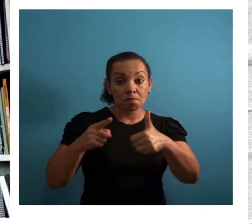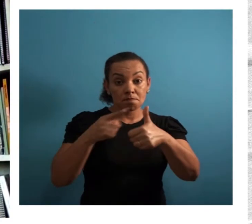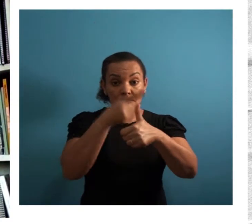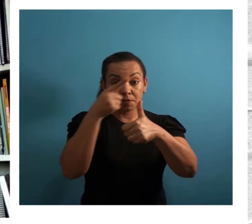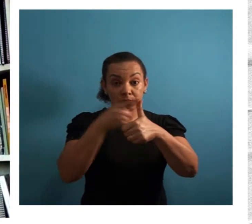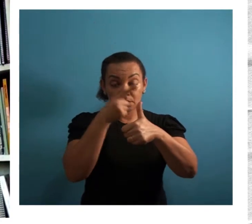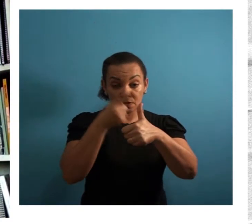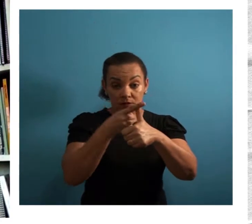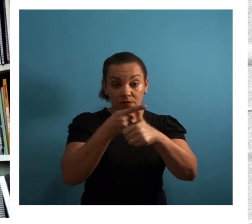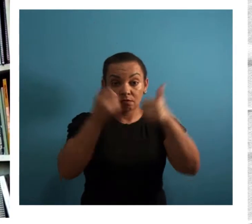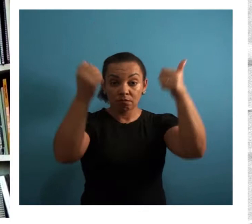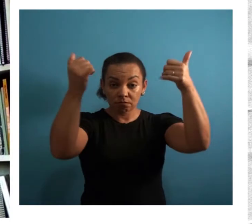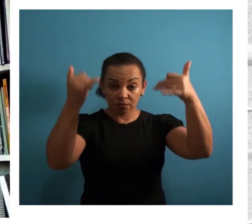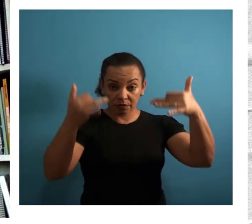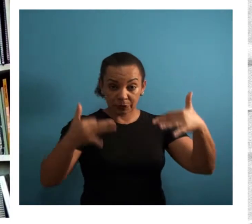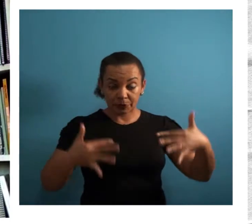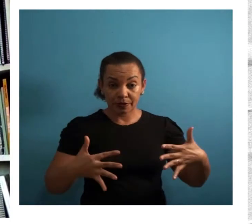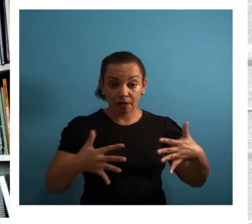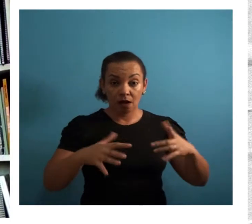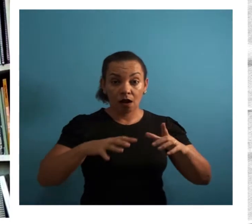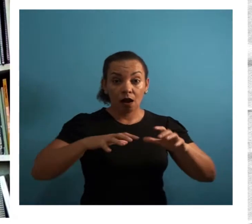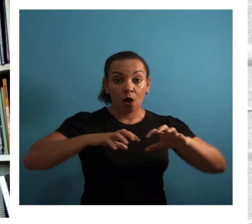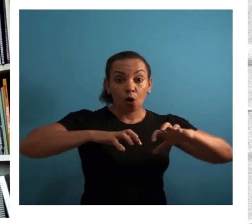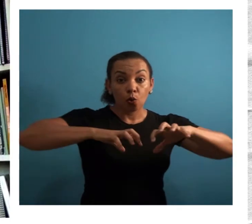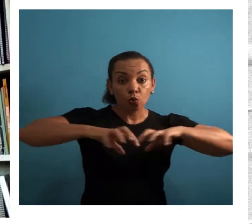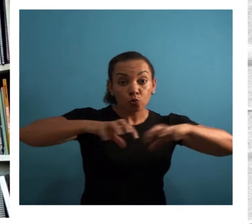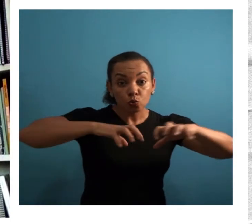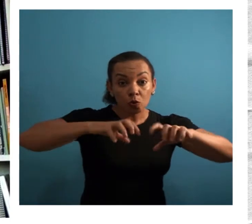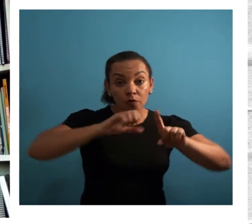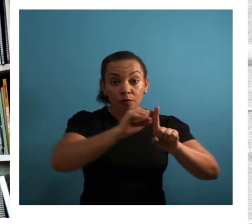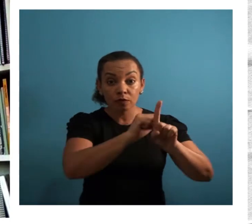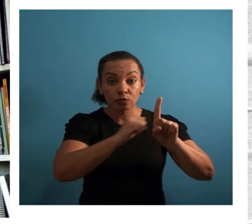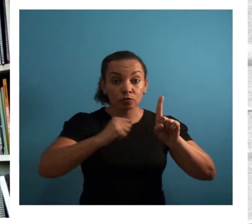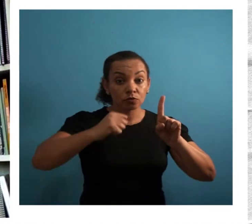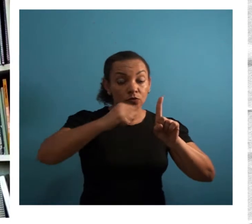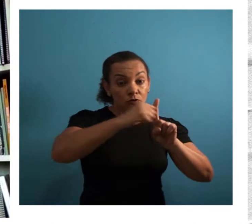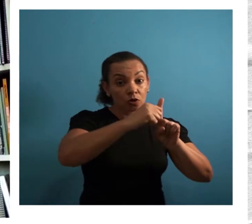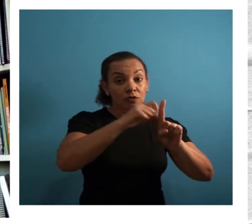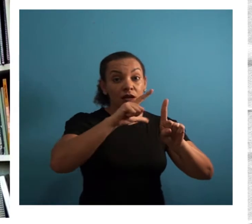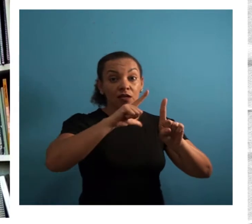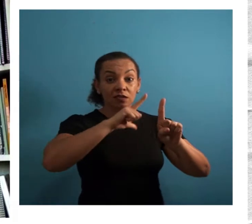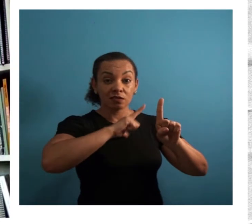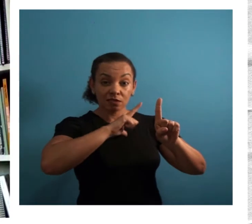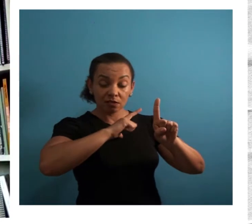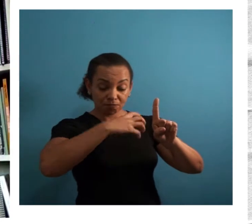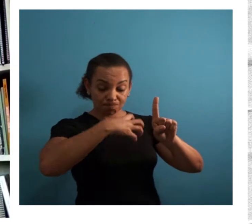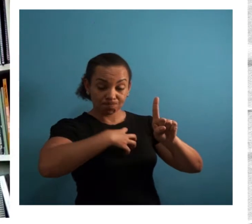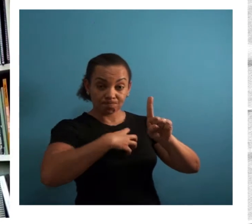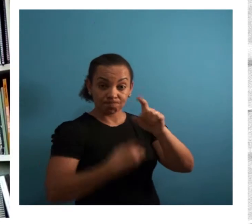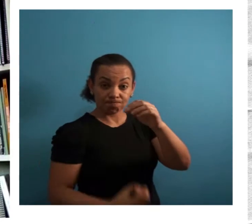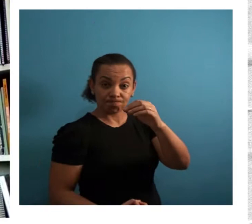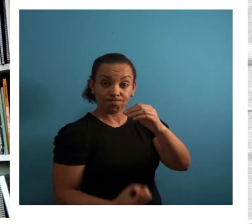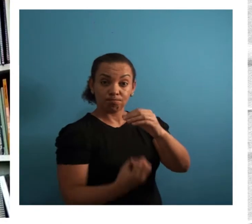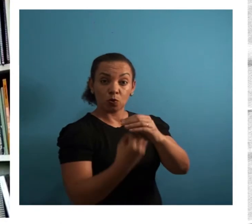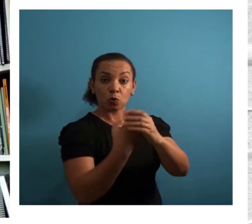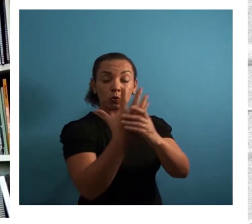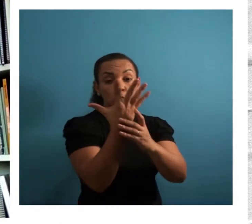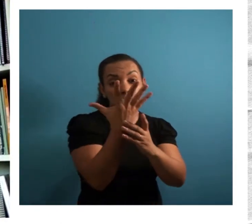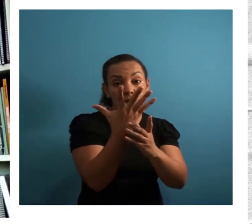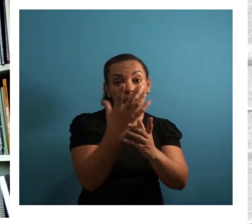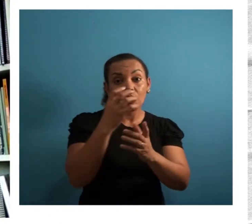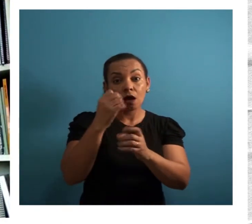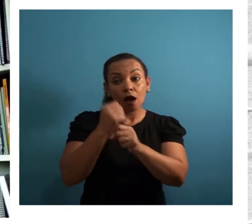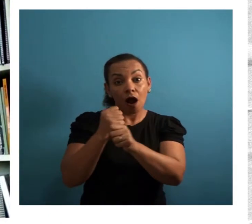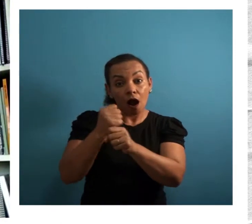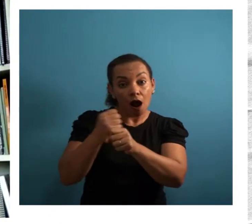que os movimentos sociais na sua natureza popular espontâneos ou de longa duração